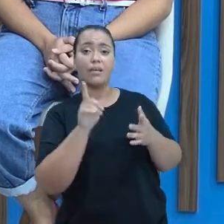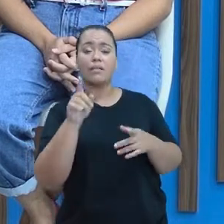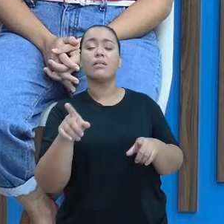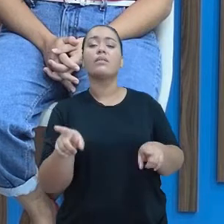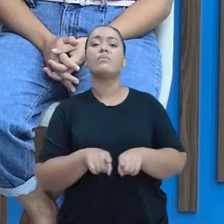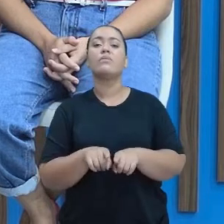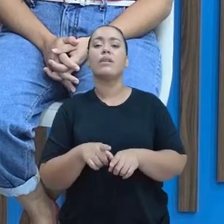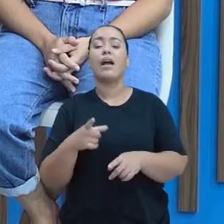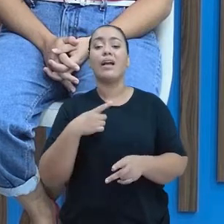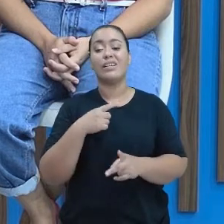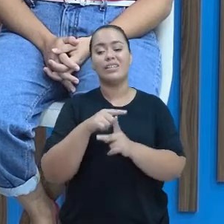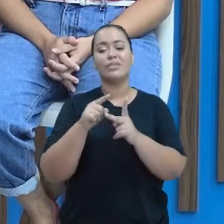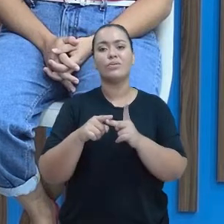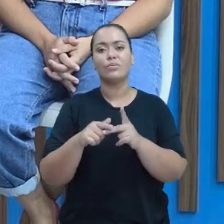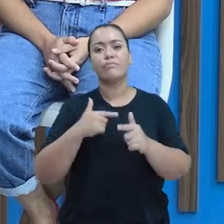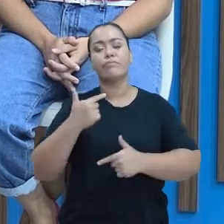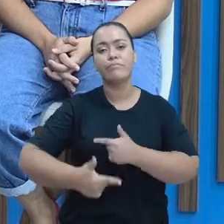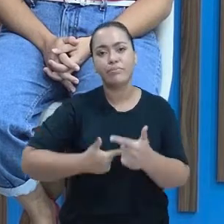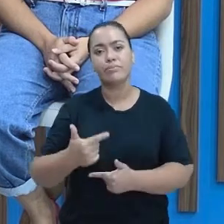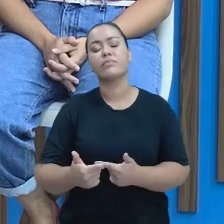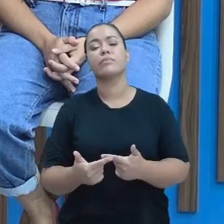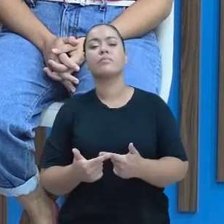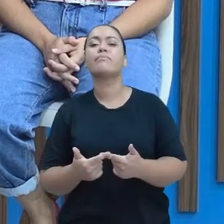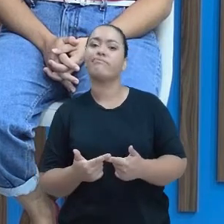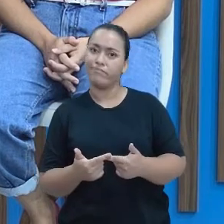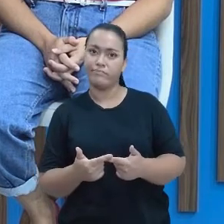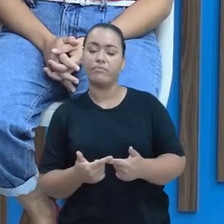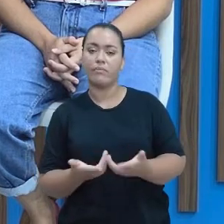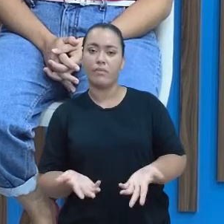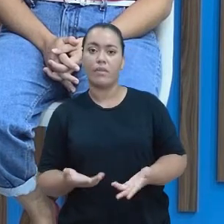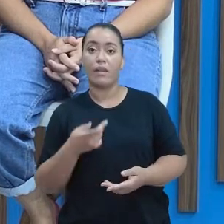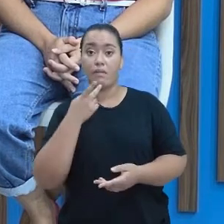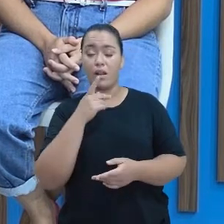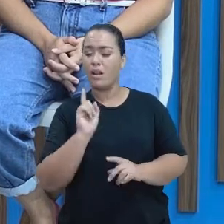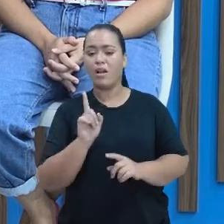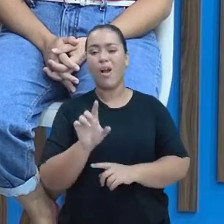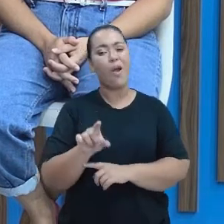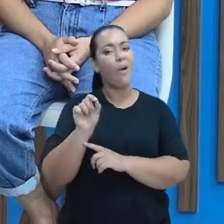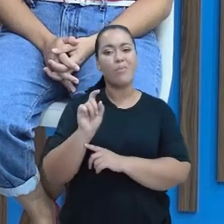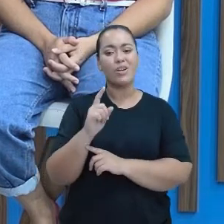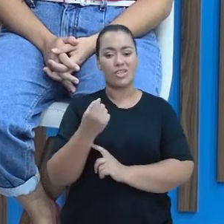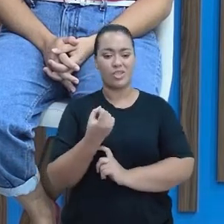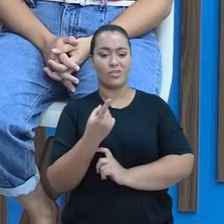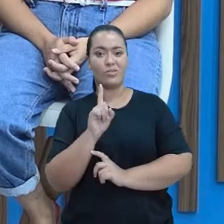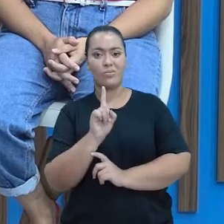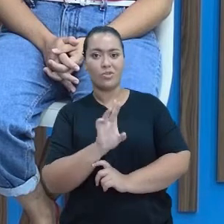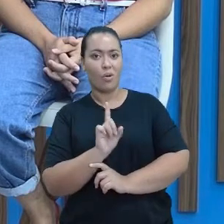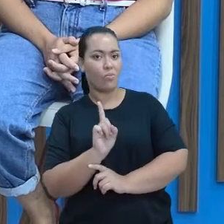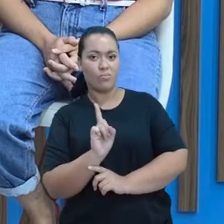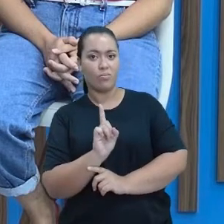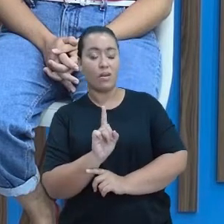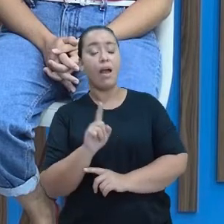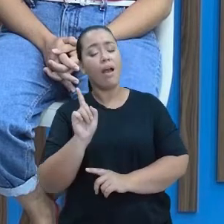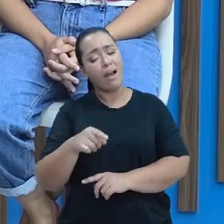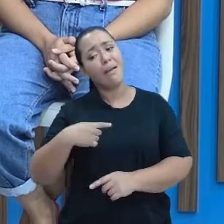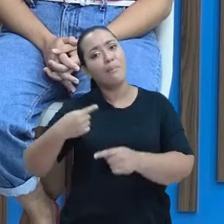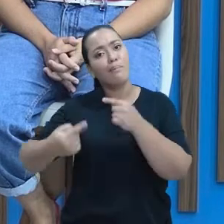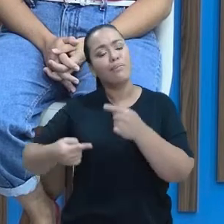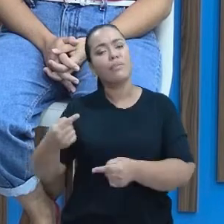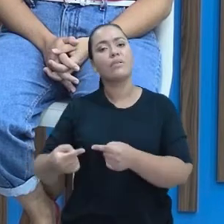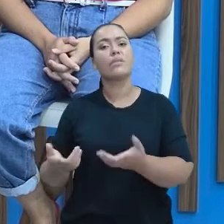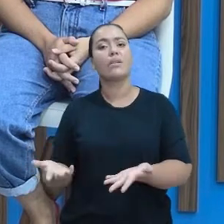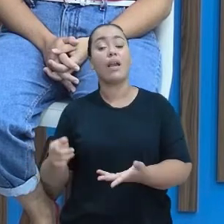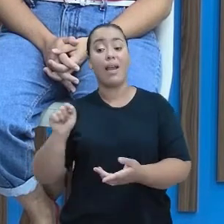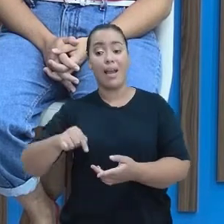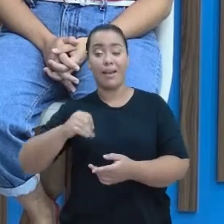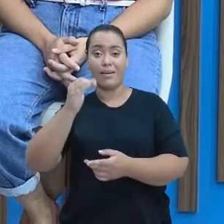uma dupla jornada de trabalho. Isso não é uma opção individual, isso é uma política, né, no